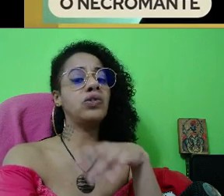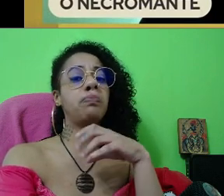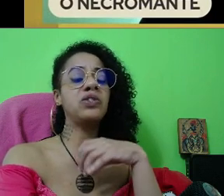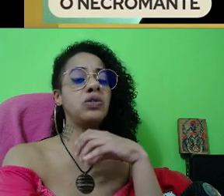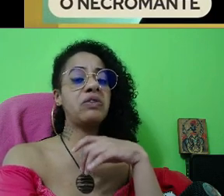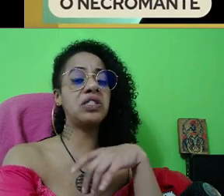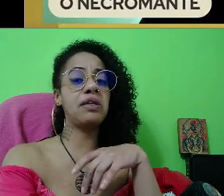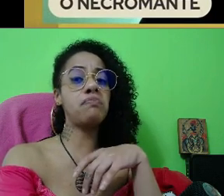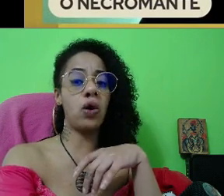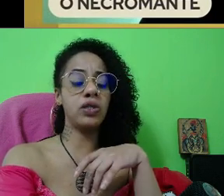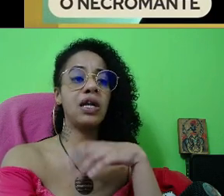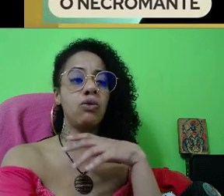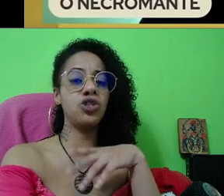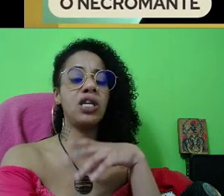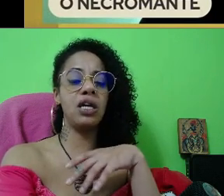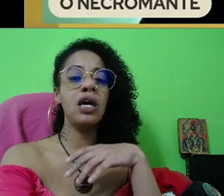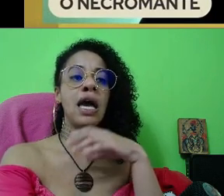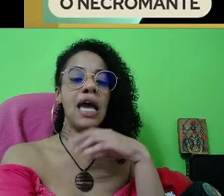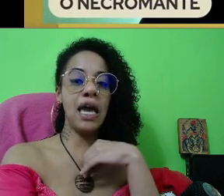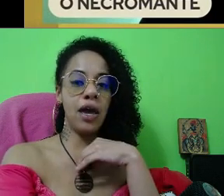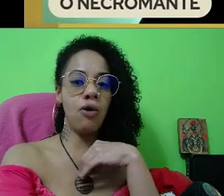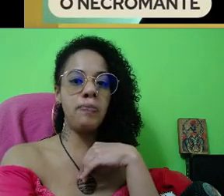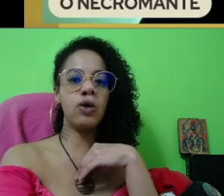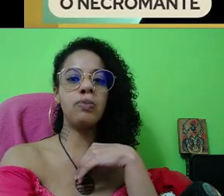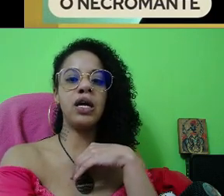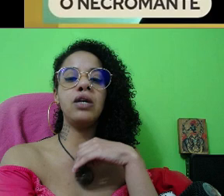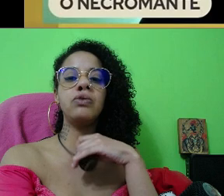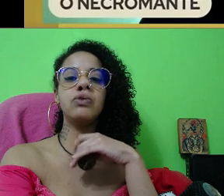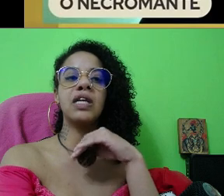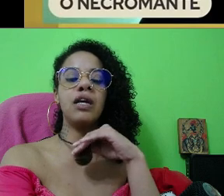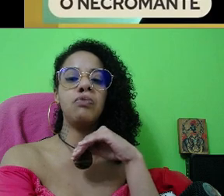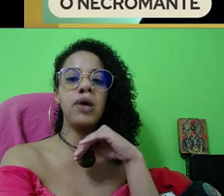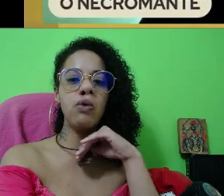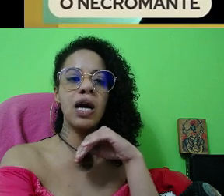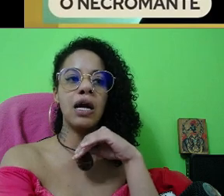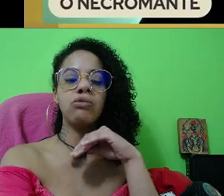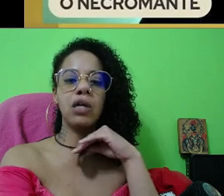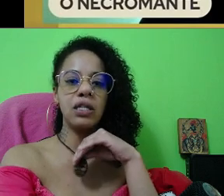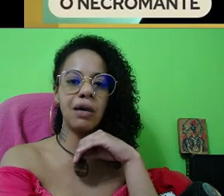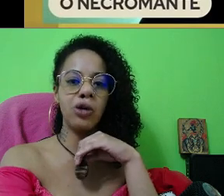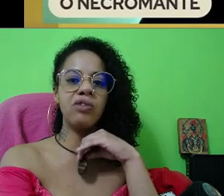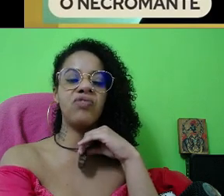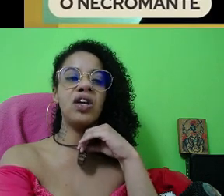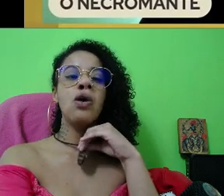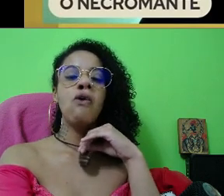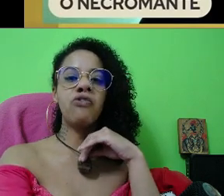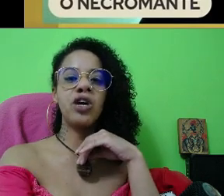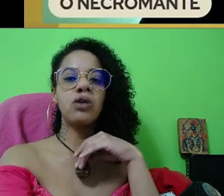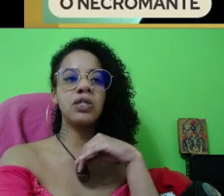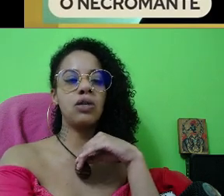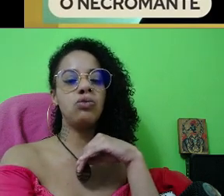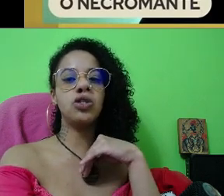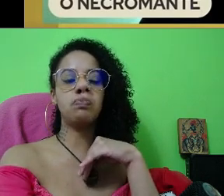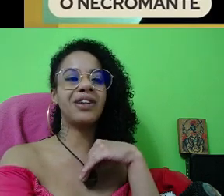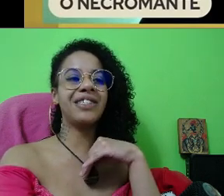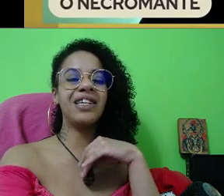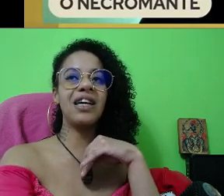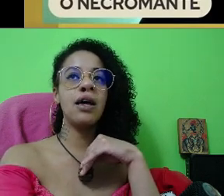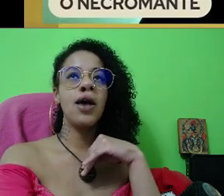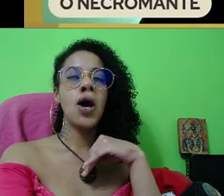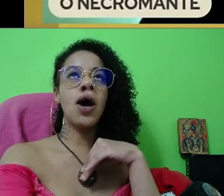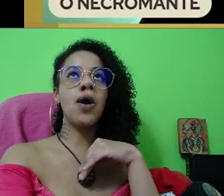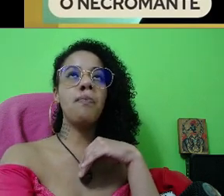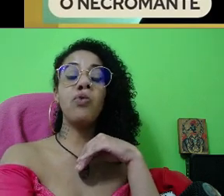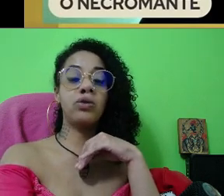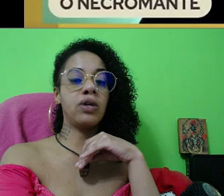acusou isso eu preciso que você mostre aonde que eu pelo menos né no meu canal Talita Cabral TV foi acusado isso porque